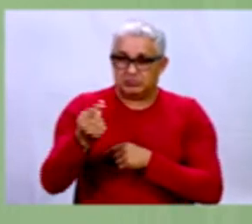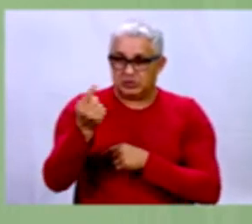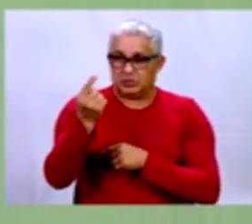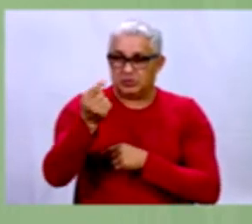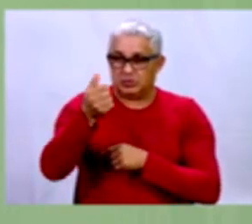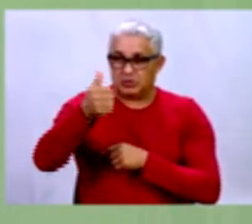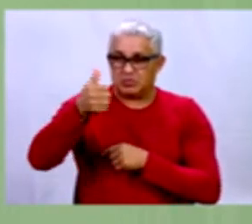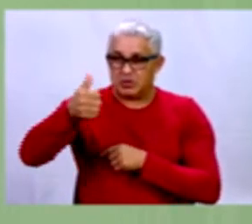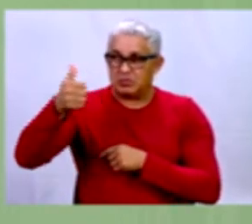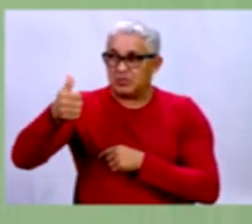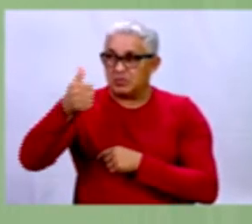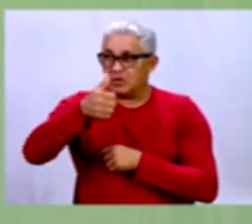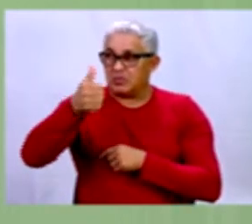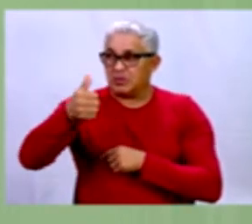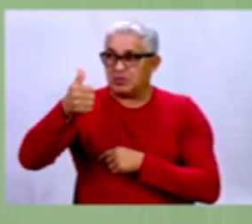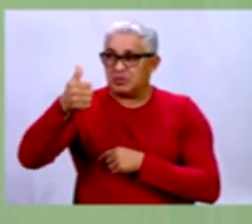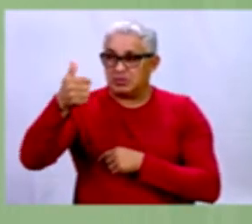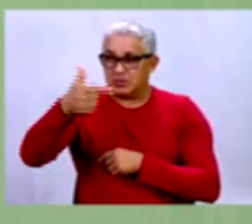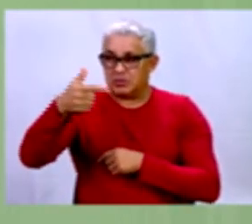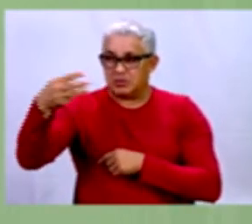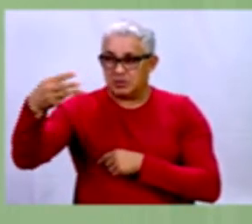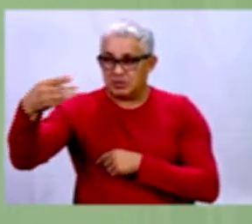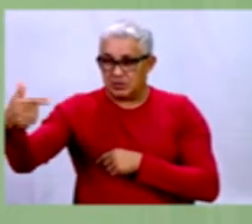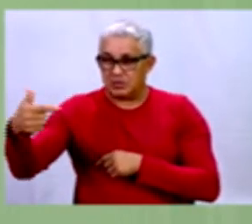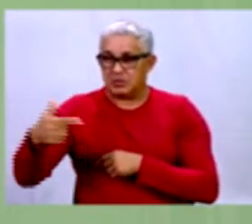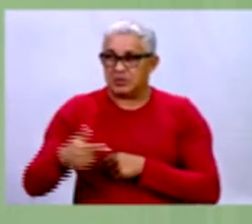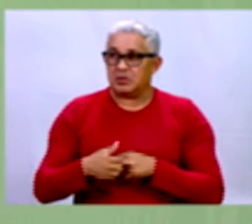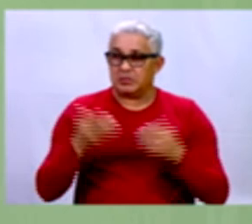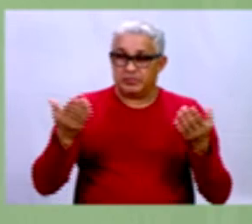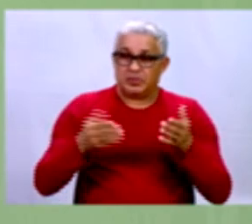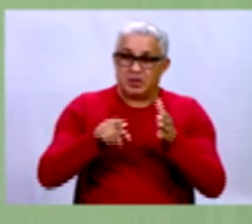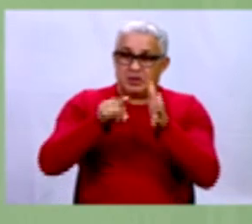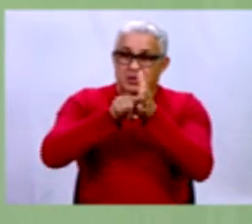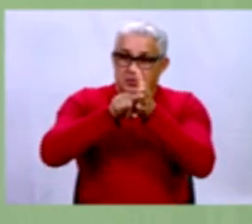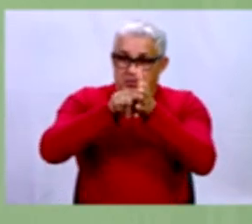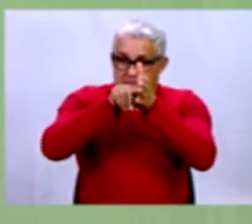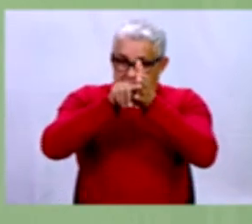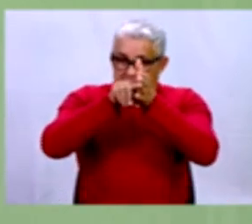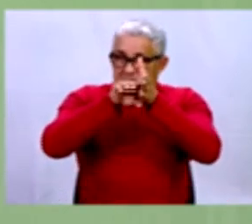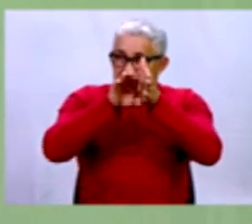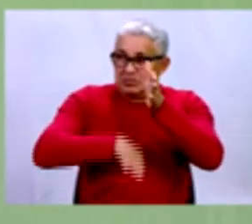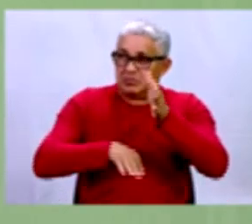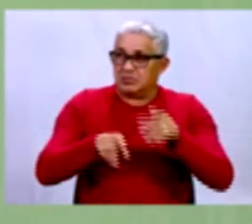1,11232. Agora, eu vou fazer essa subtração e a gente vai ter